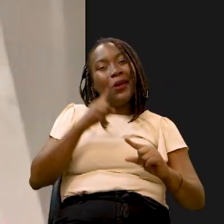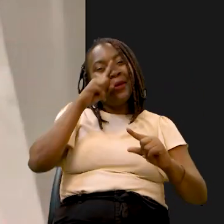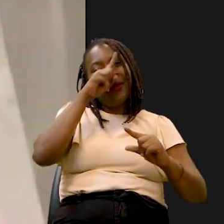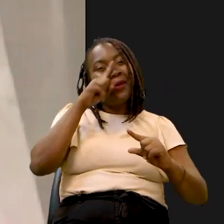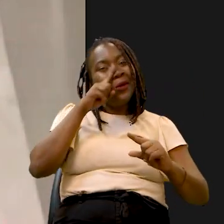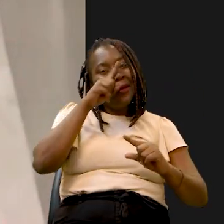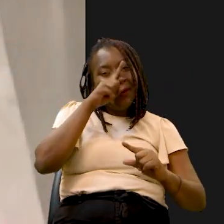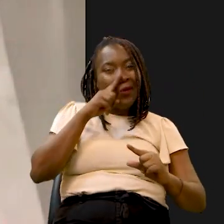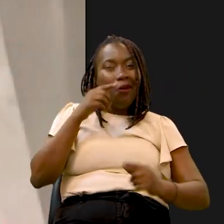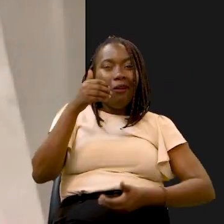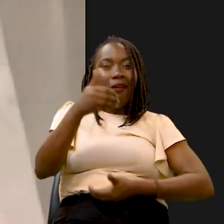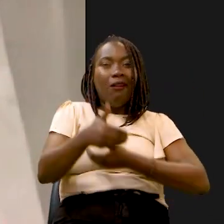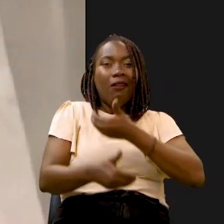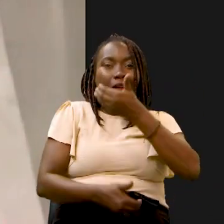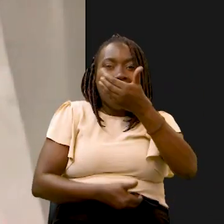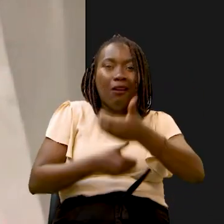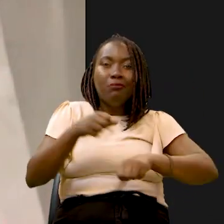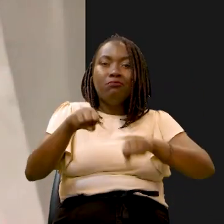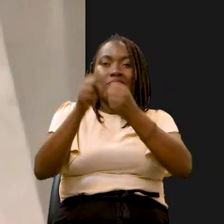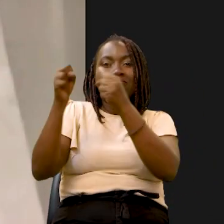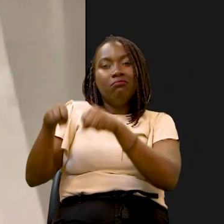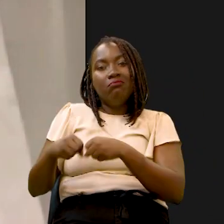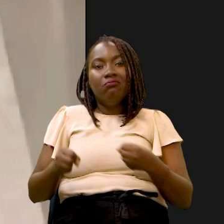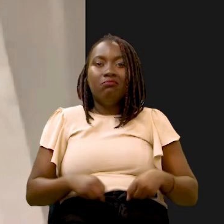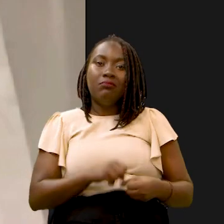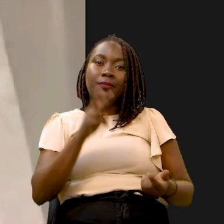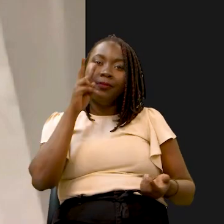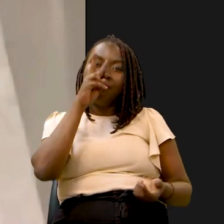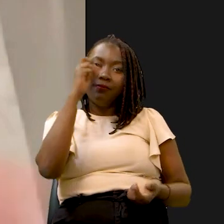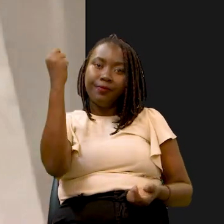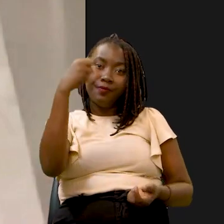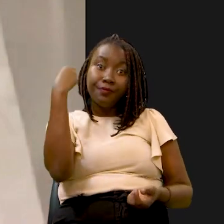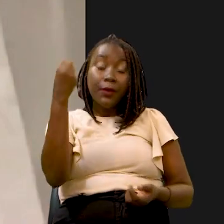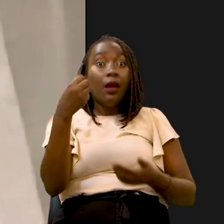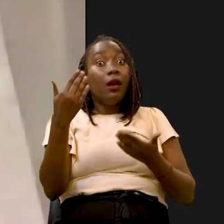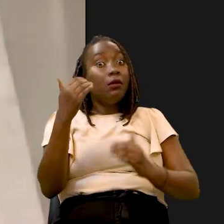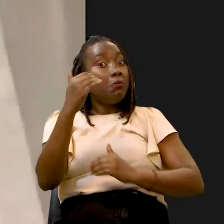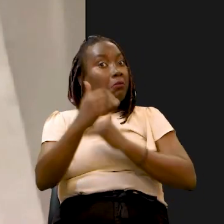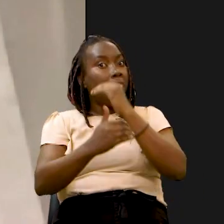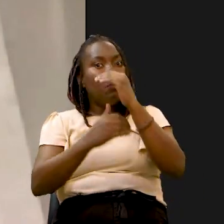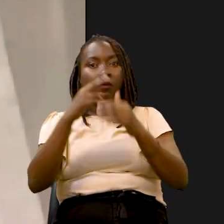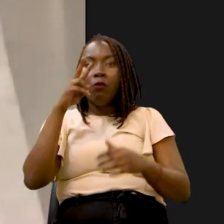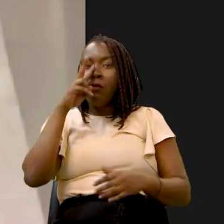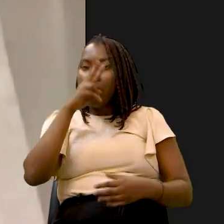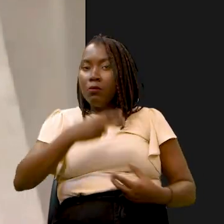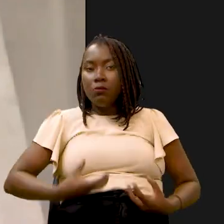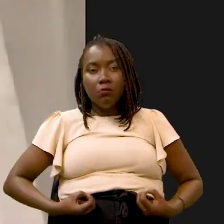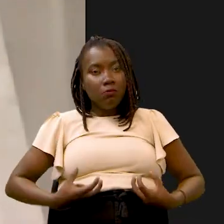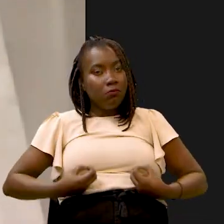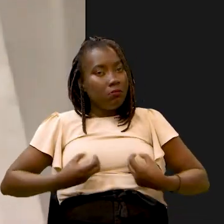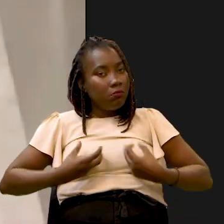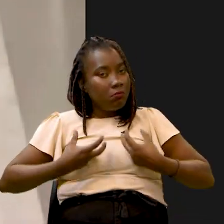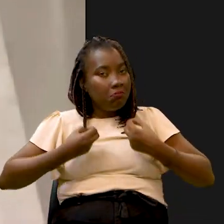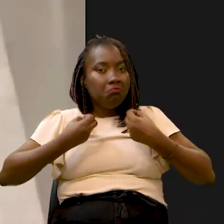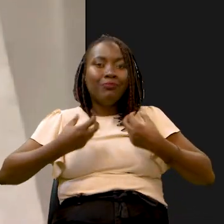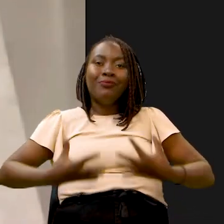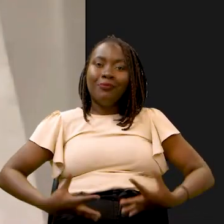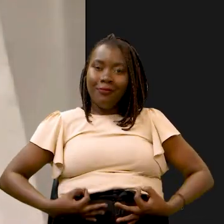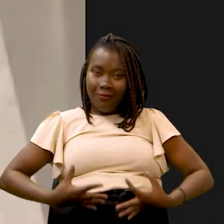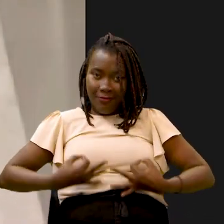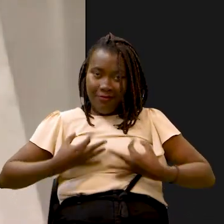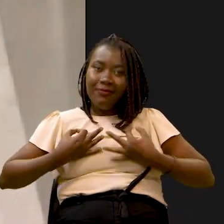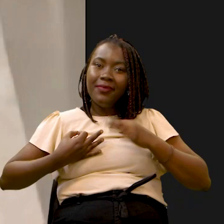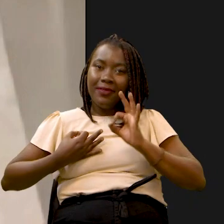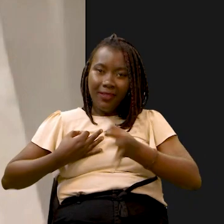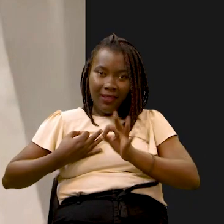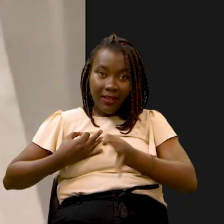muito menor risco de efeitos colaterais graves. Então, foi um grande avanço na medicina oncológica, na